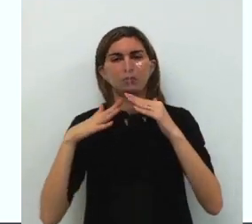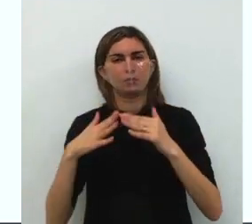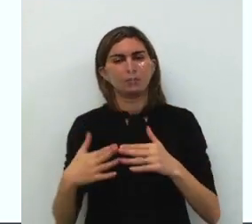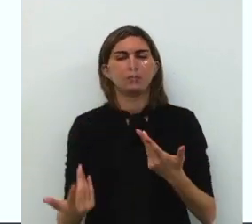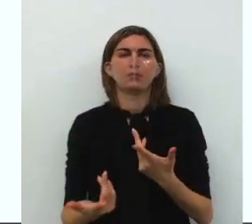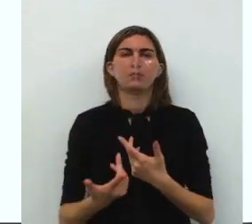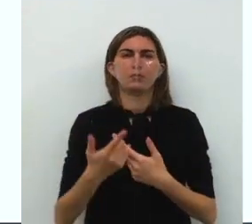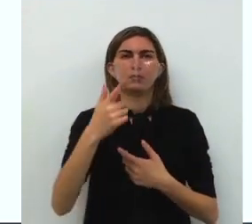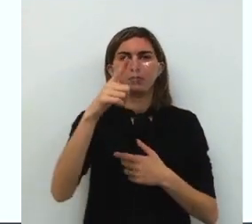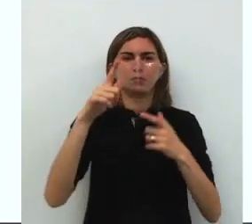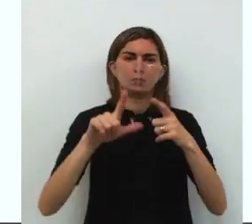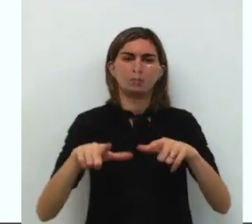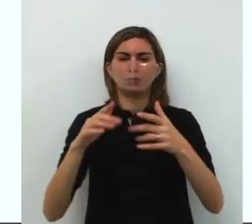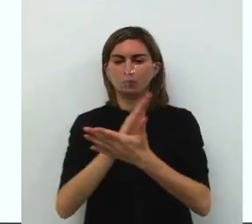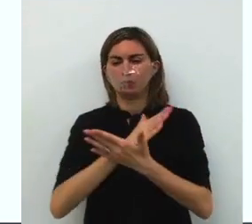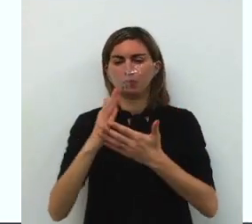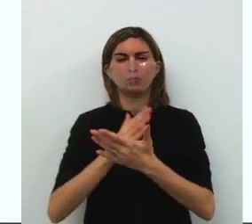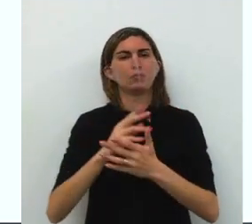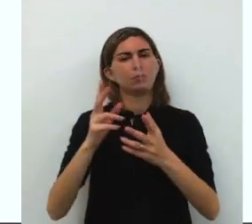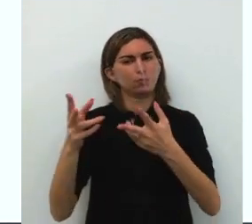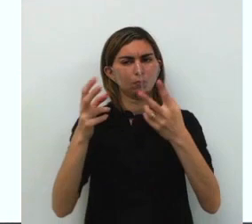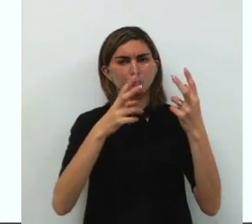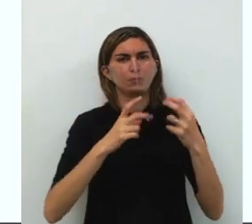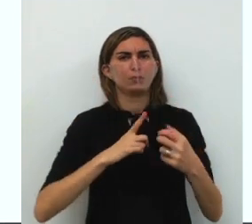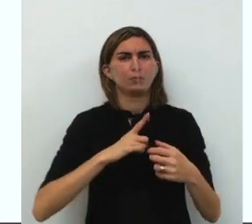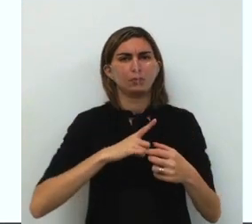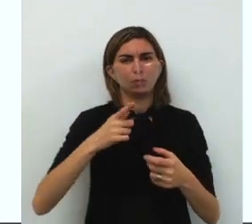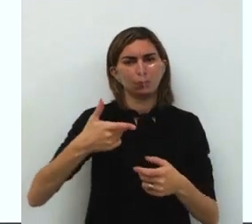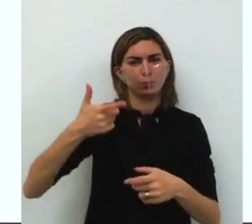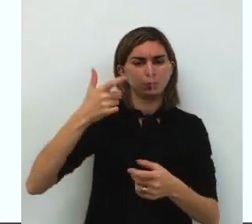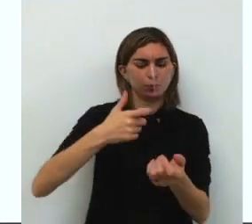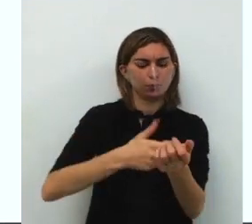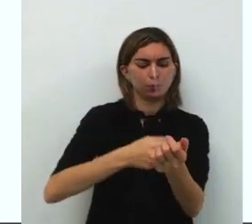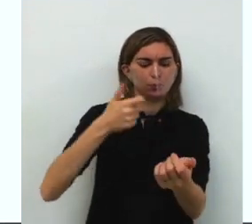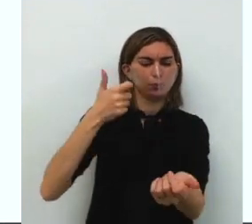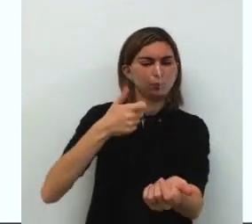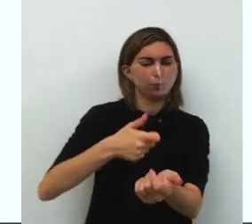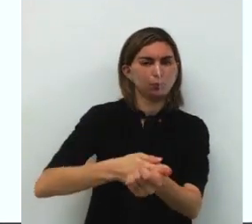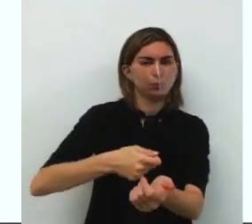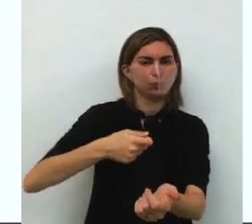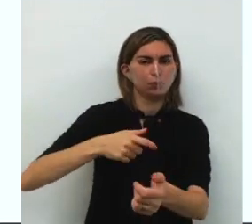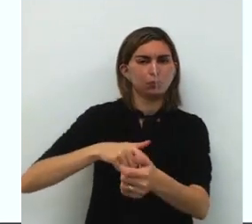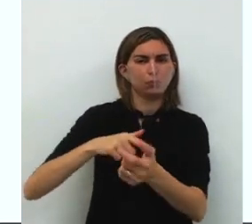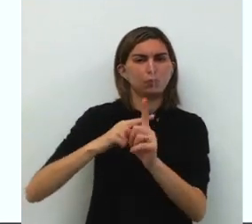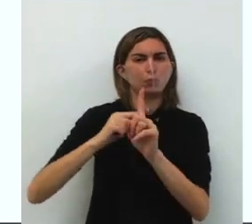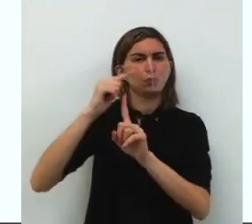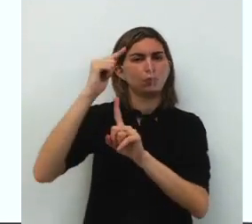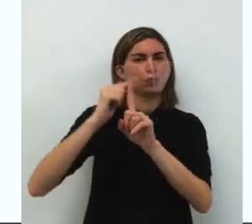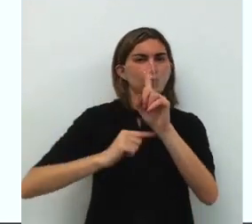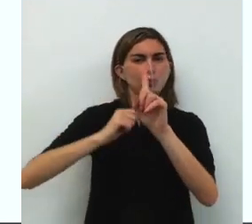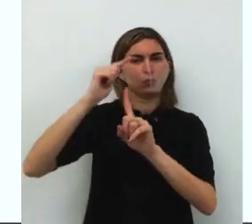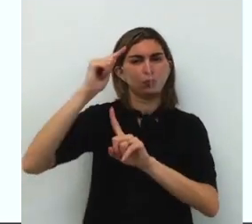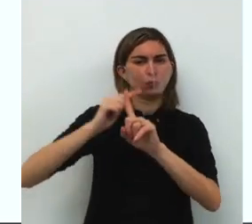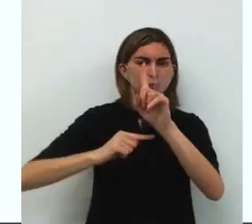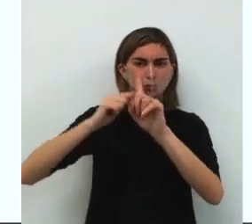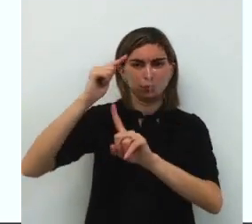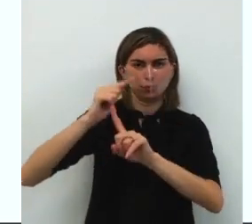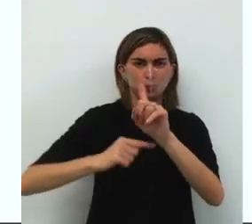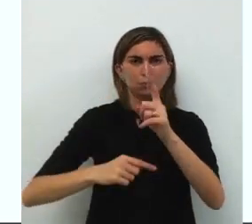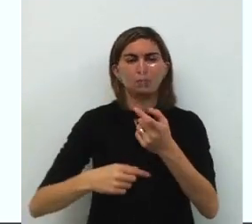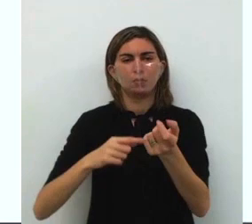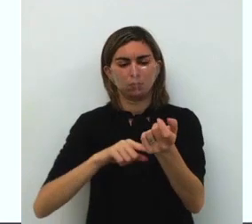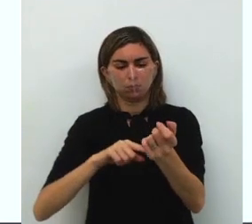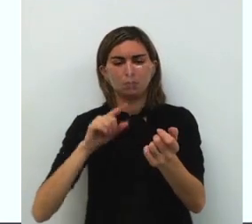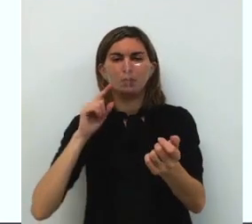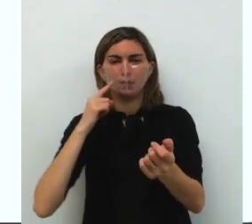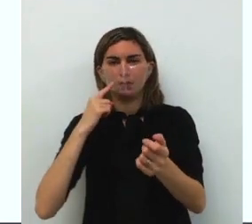casa. Você, em alguns locais, você já percebeu que tem aquela pistolinha bonitinha que parece um phaser, né, do seriado Jornada nas